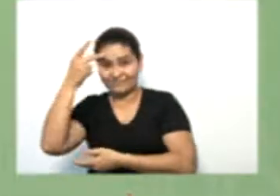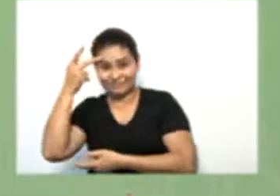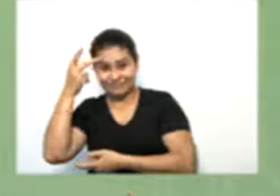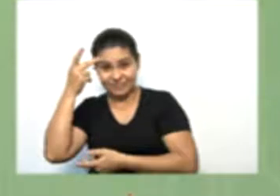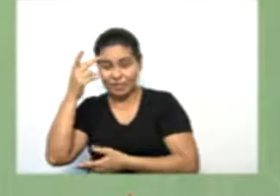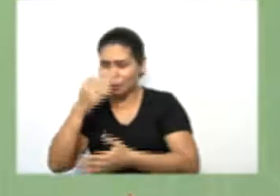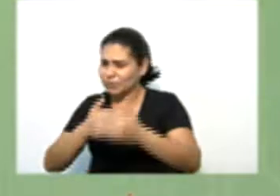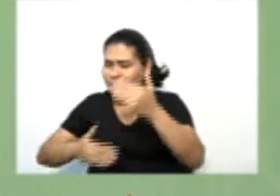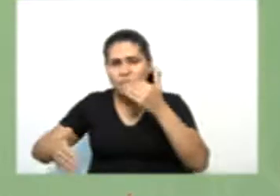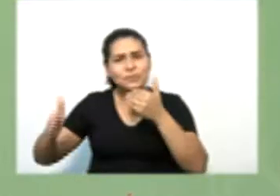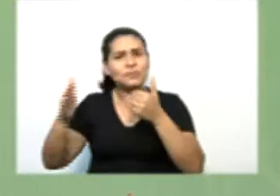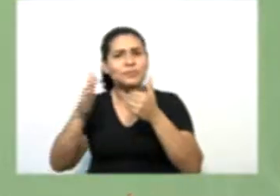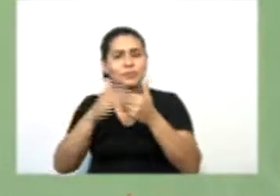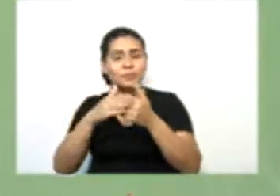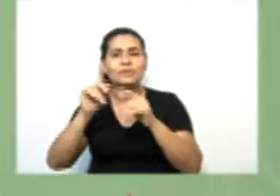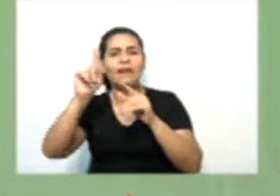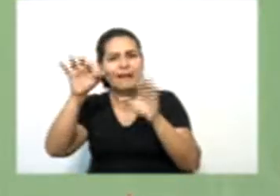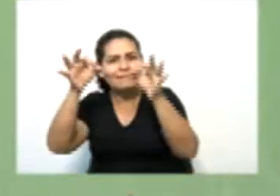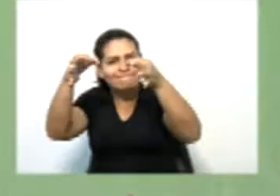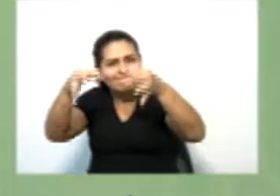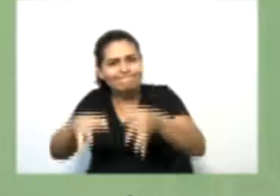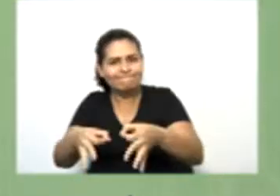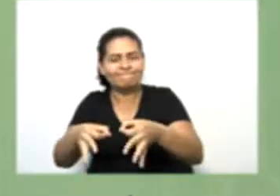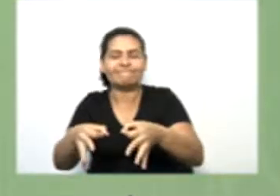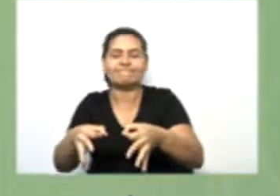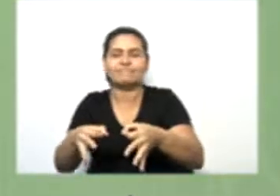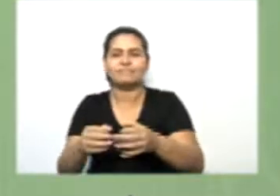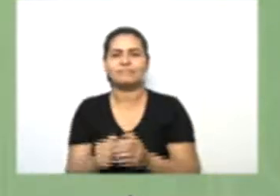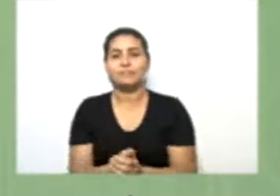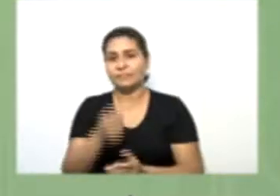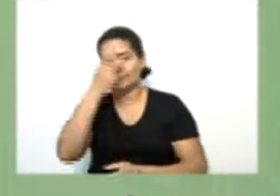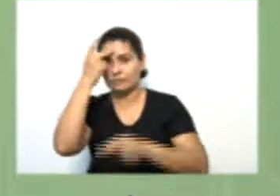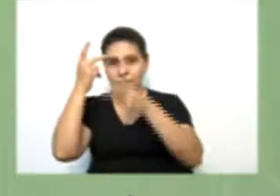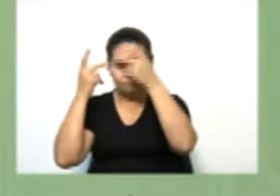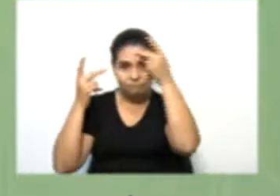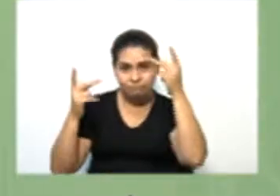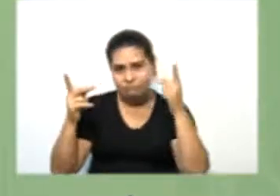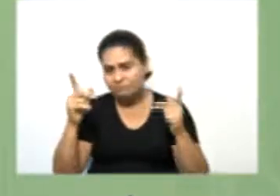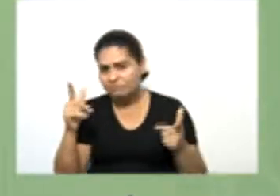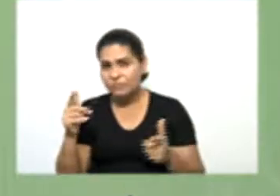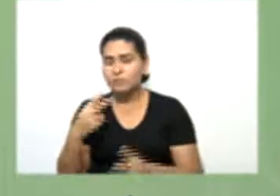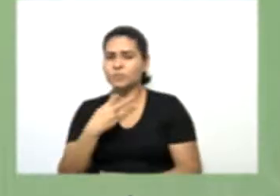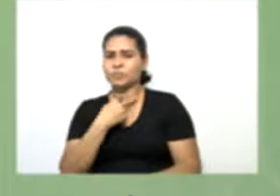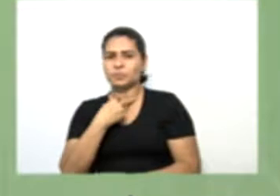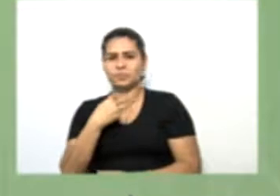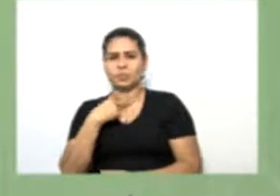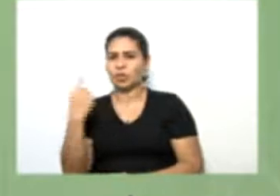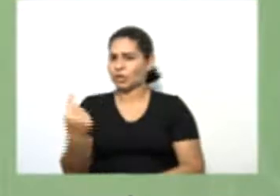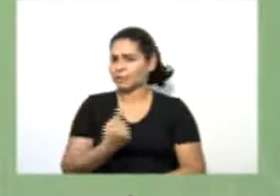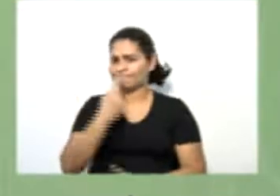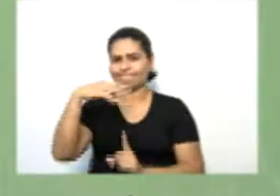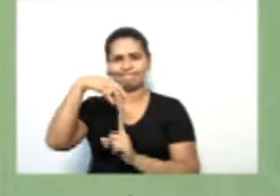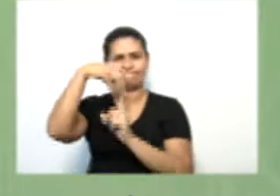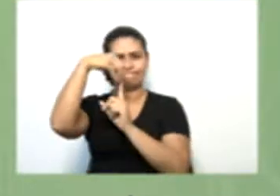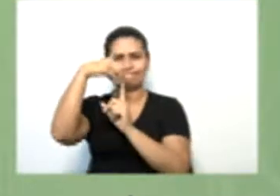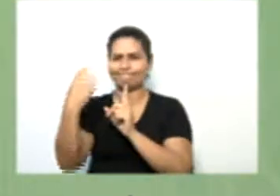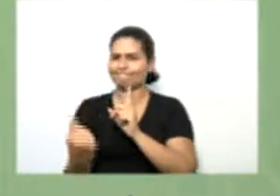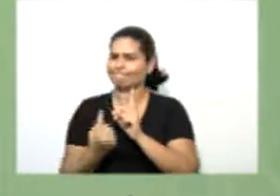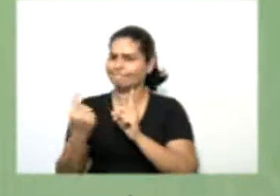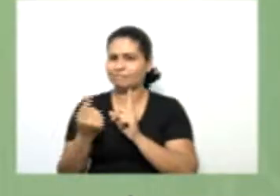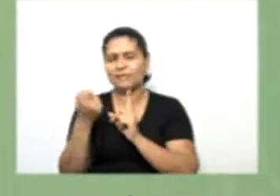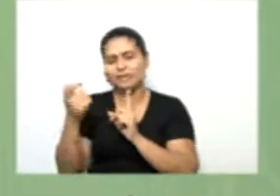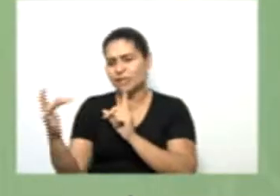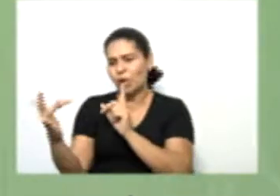está totalmente correto. As pessoas não podem viver sozinhas, elas precisam